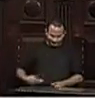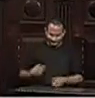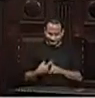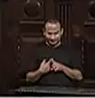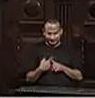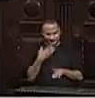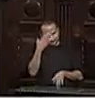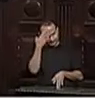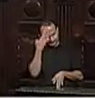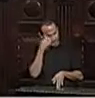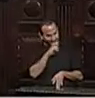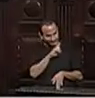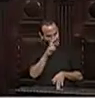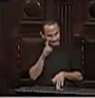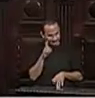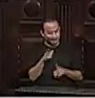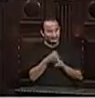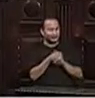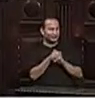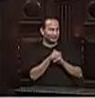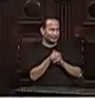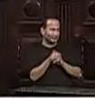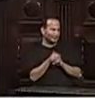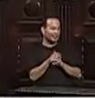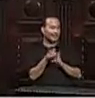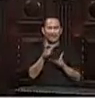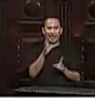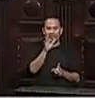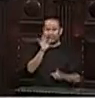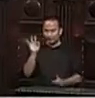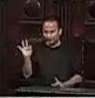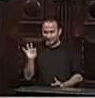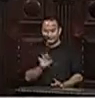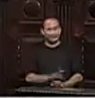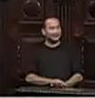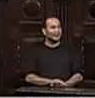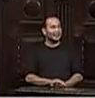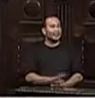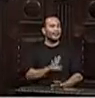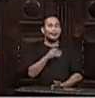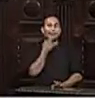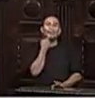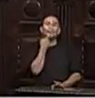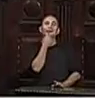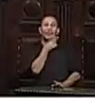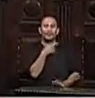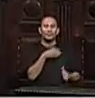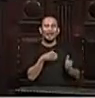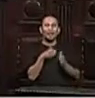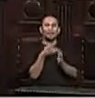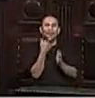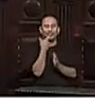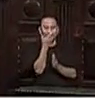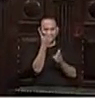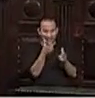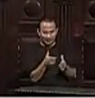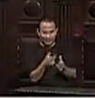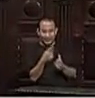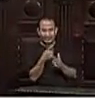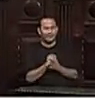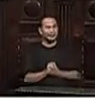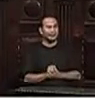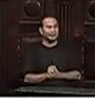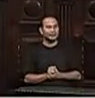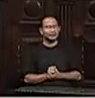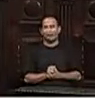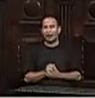é papagoiaba, o senhor é cabofriense, mas está bem perto, está meio caminho do